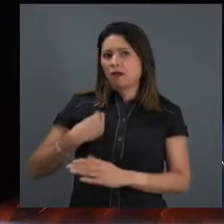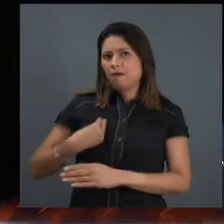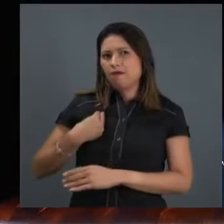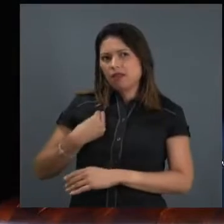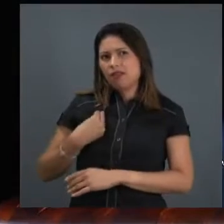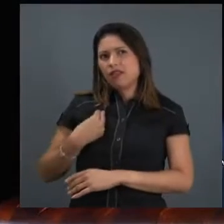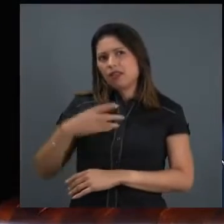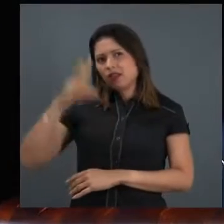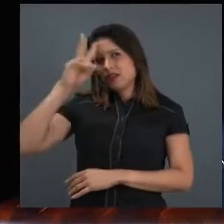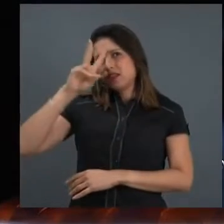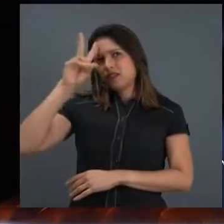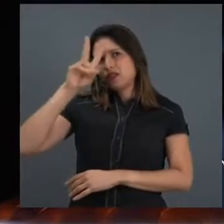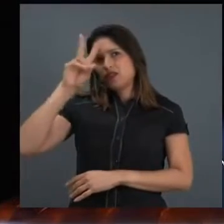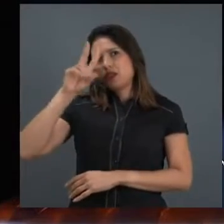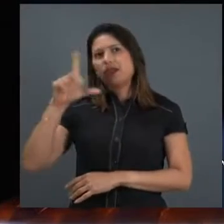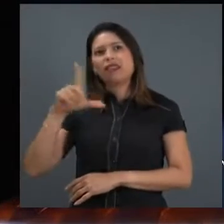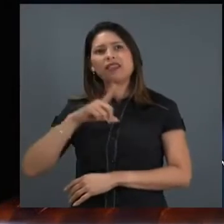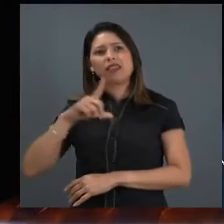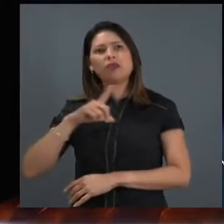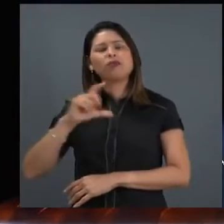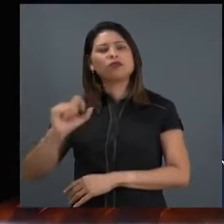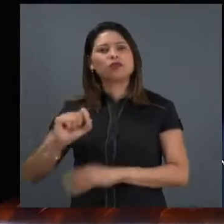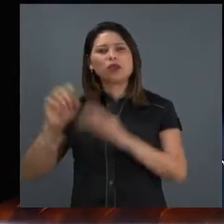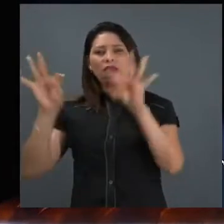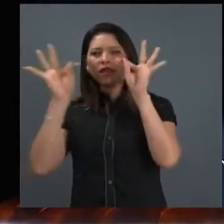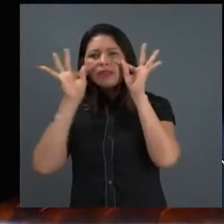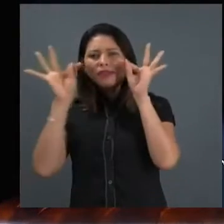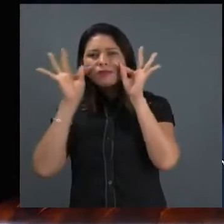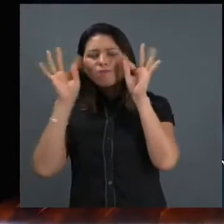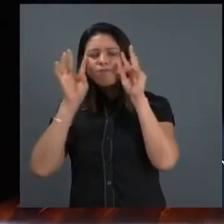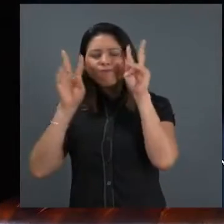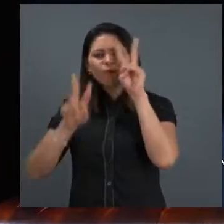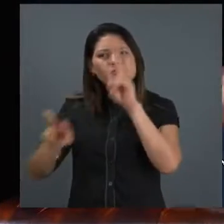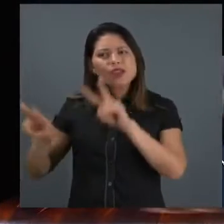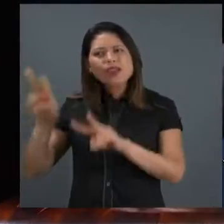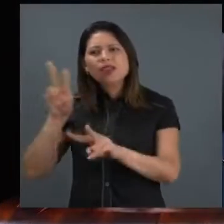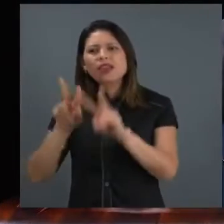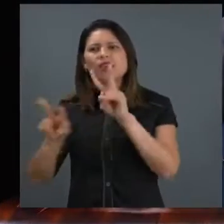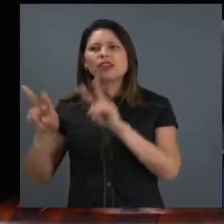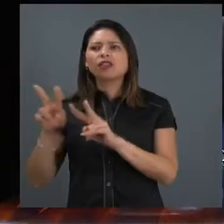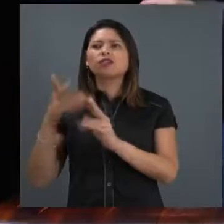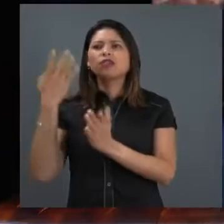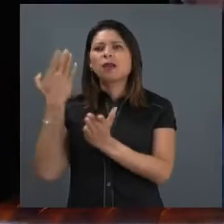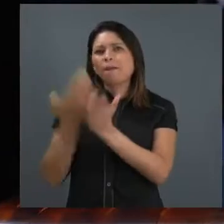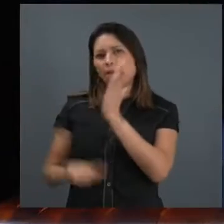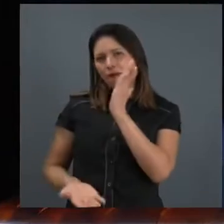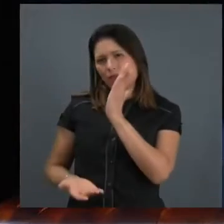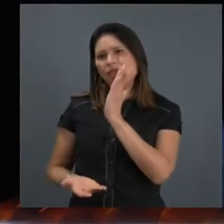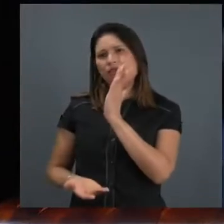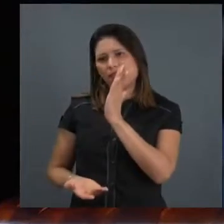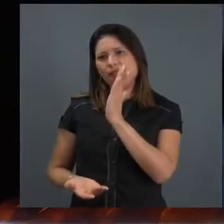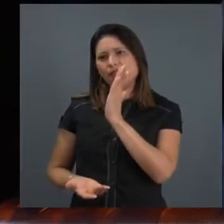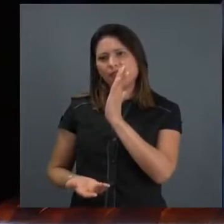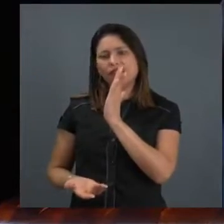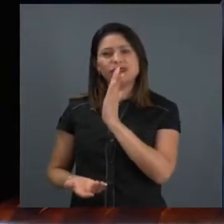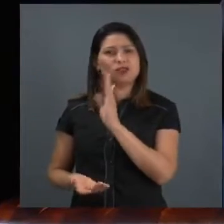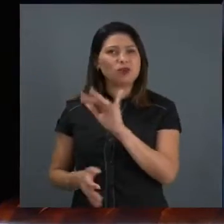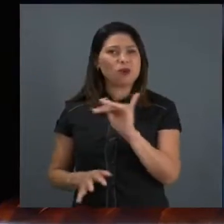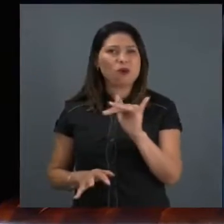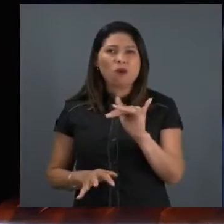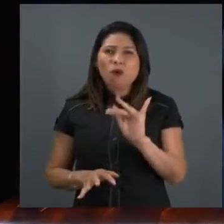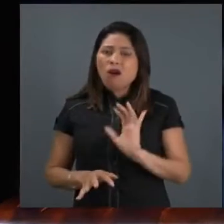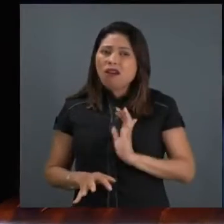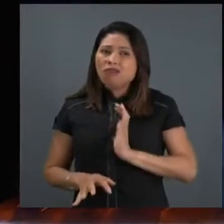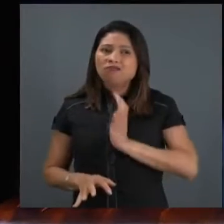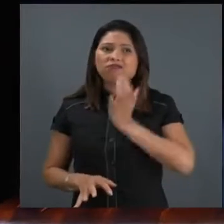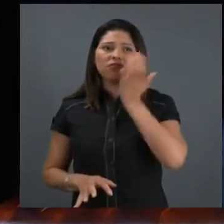Enfim, temos testemunhando, vendo perdas irreparáveis.